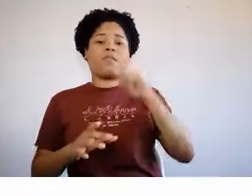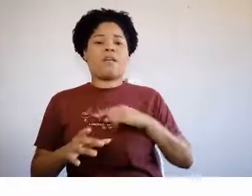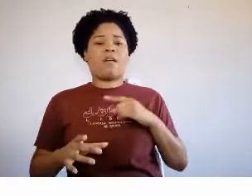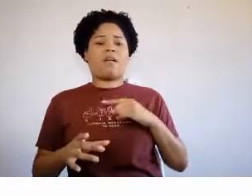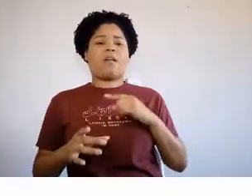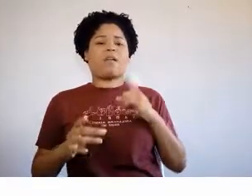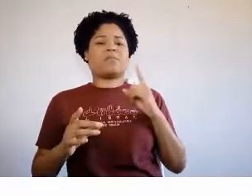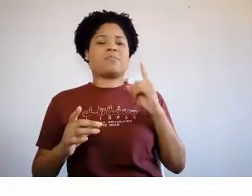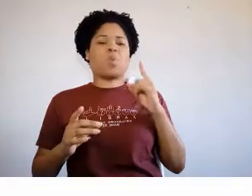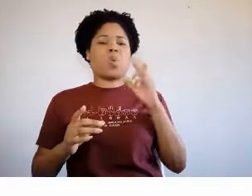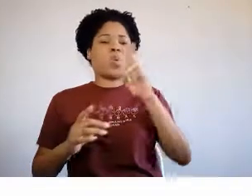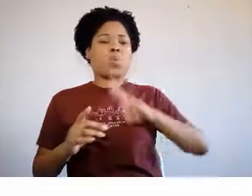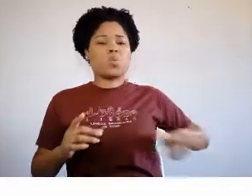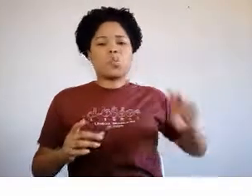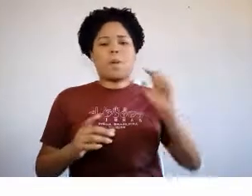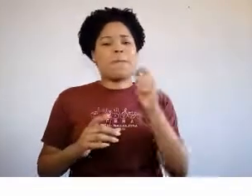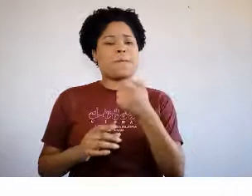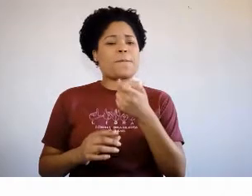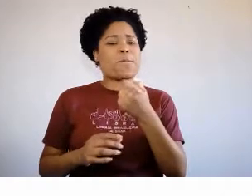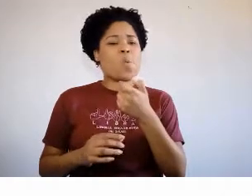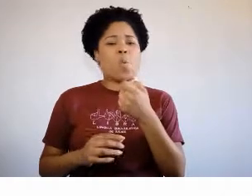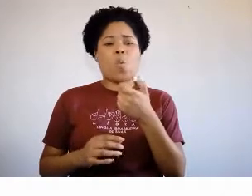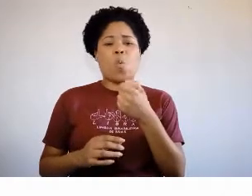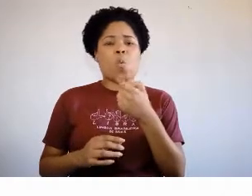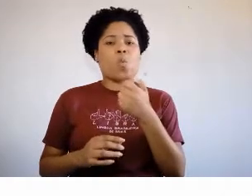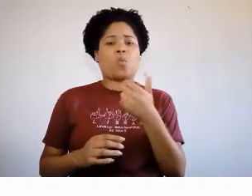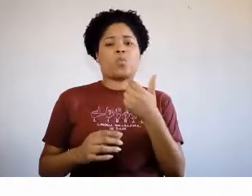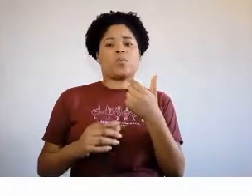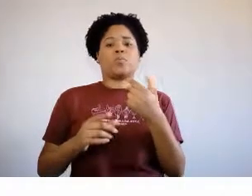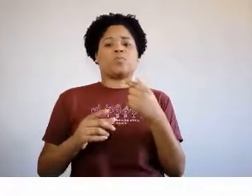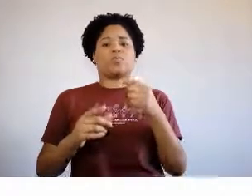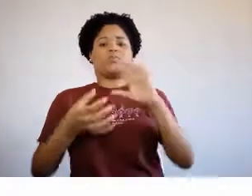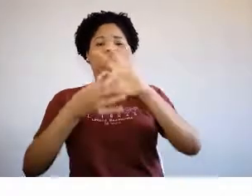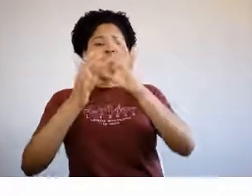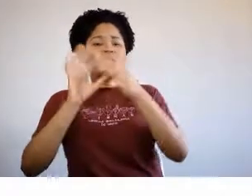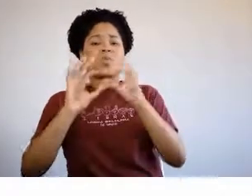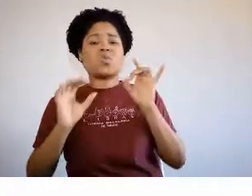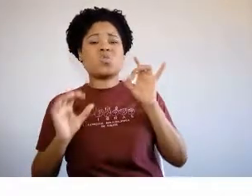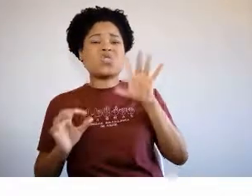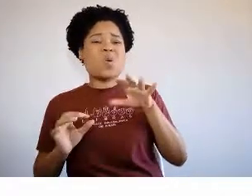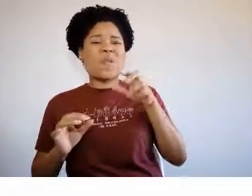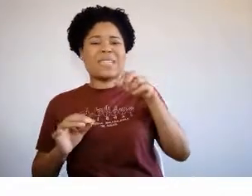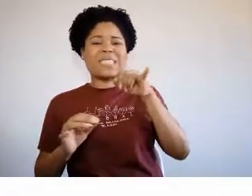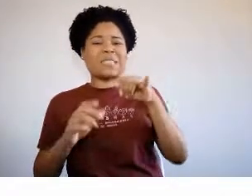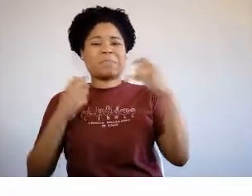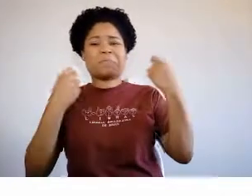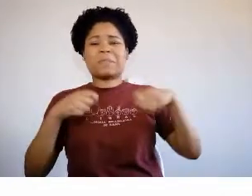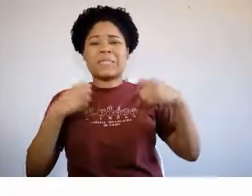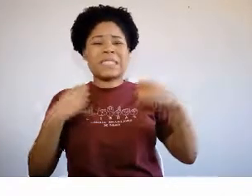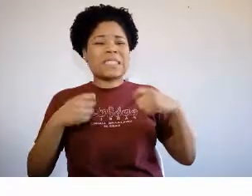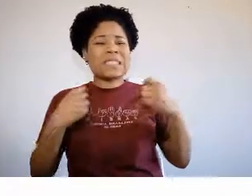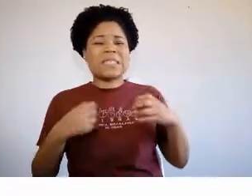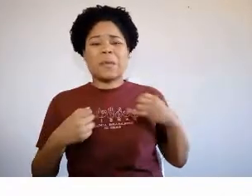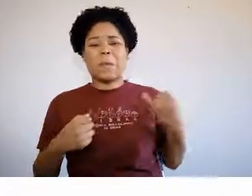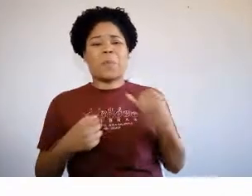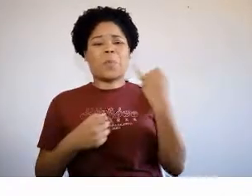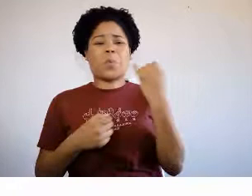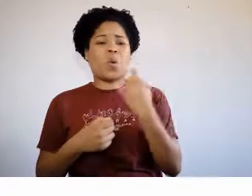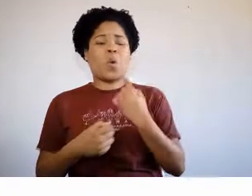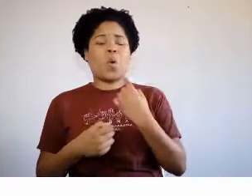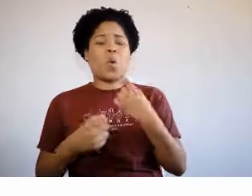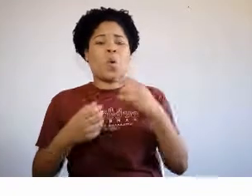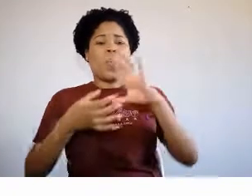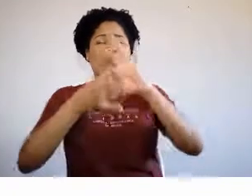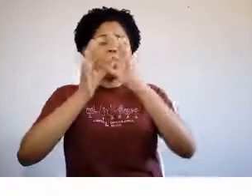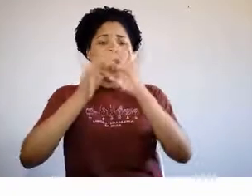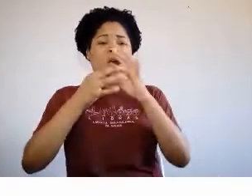é muito pouco utilizado esse tipo de topologia. Isso aqui ocorre só quando há uma grande necessidade de